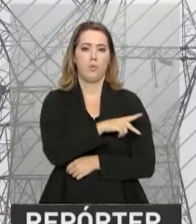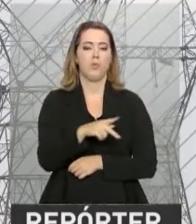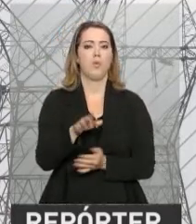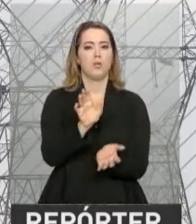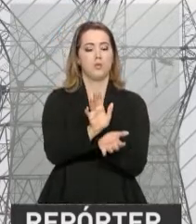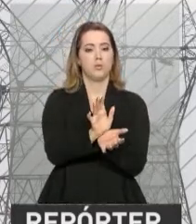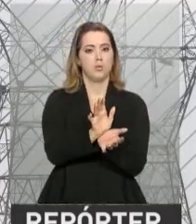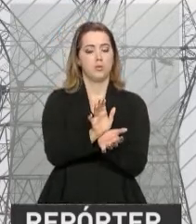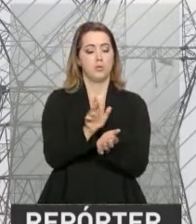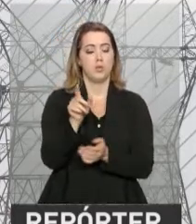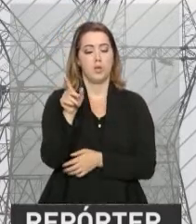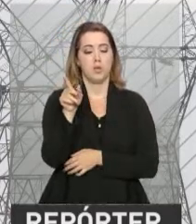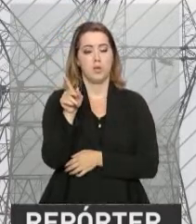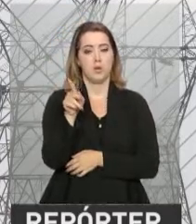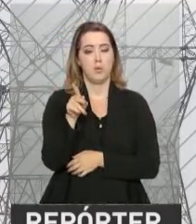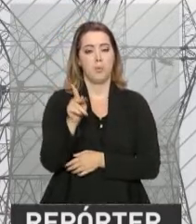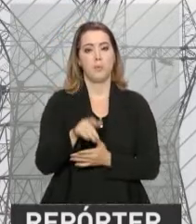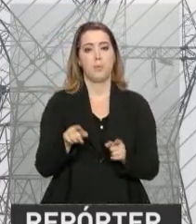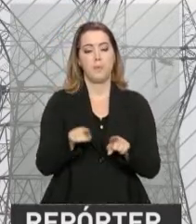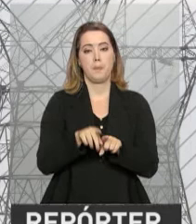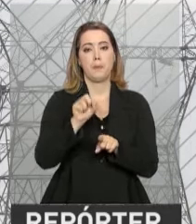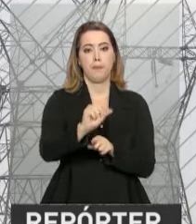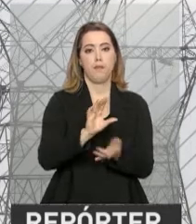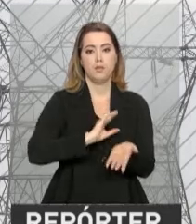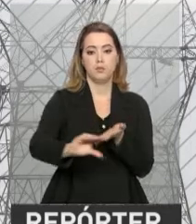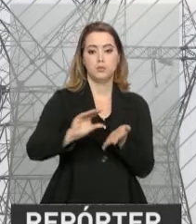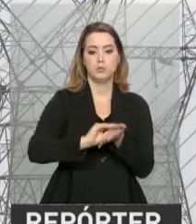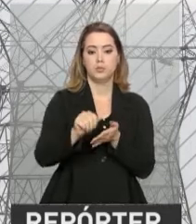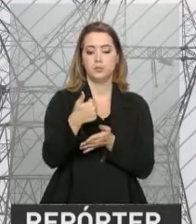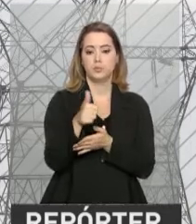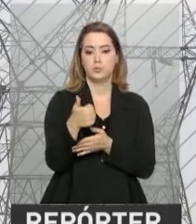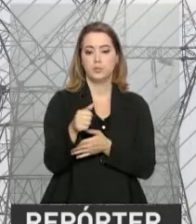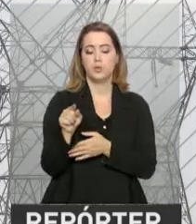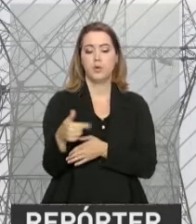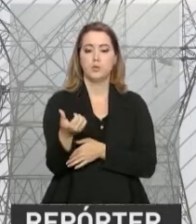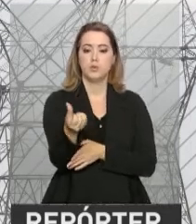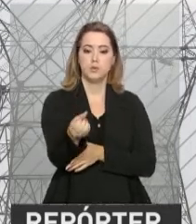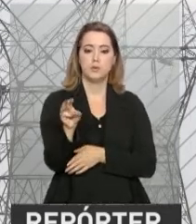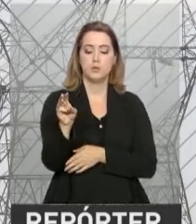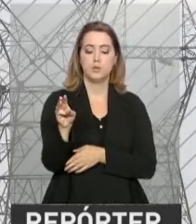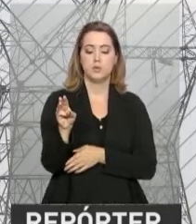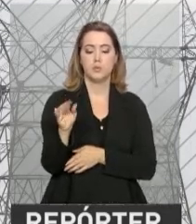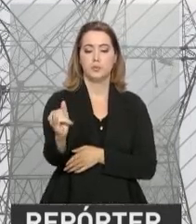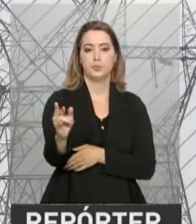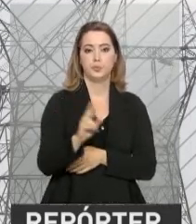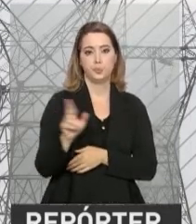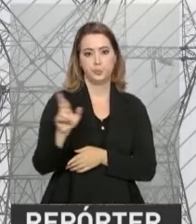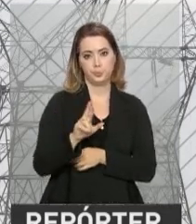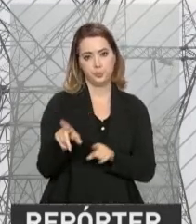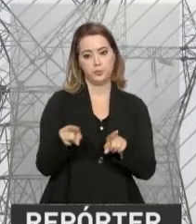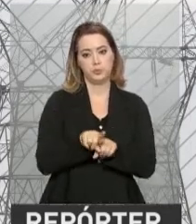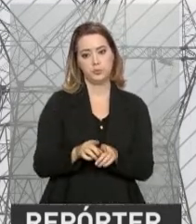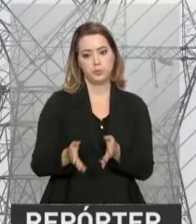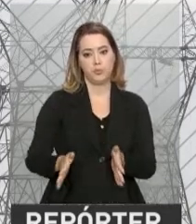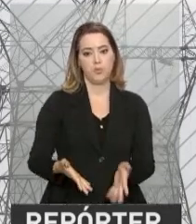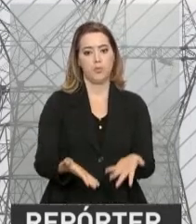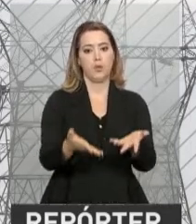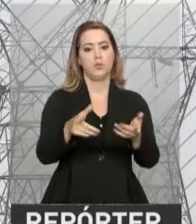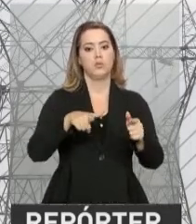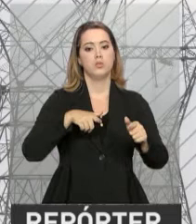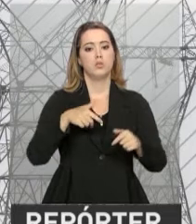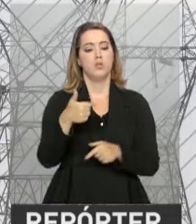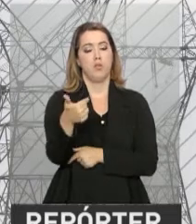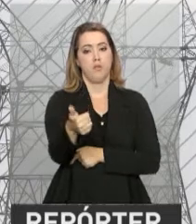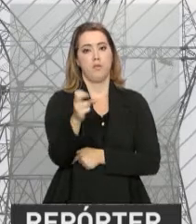do norte a expectativa de investimentos é de 11,6 bilhões de reais e de geração de mais de